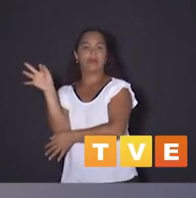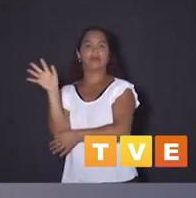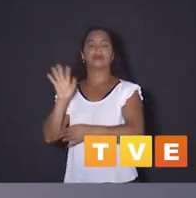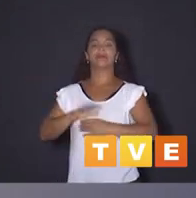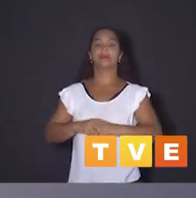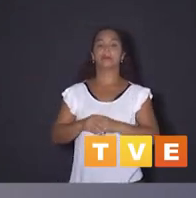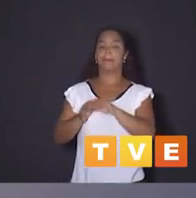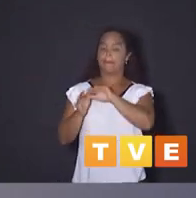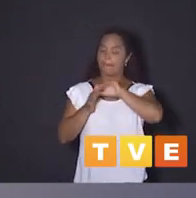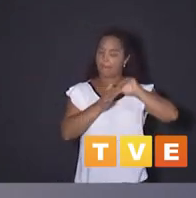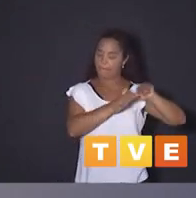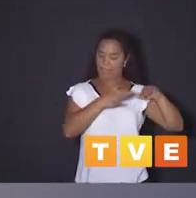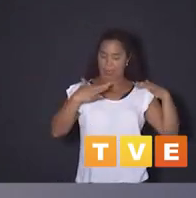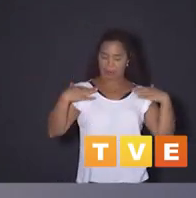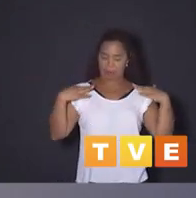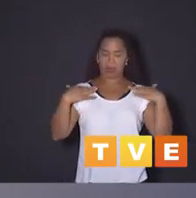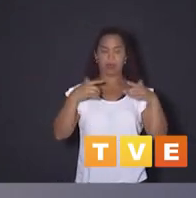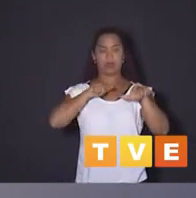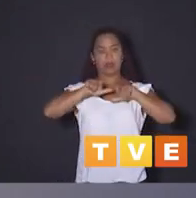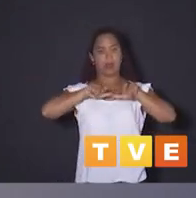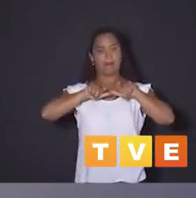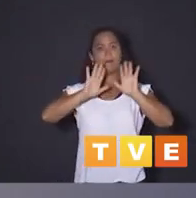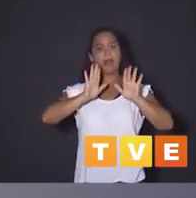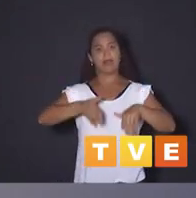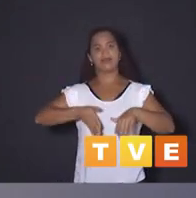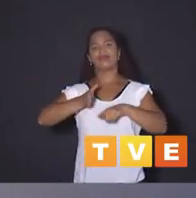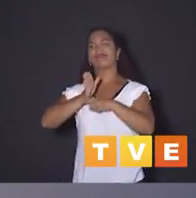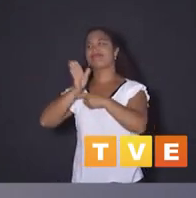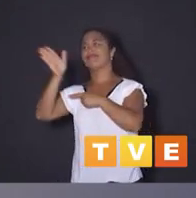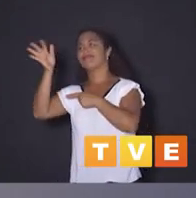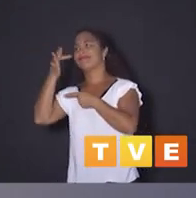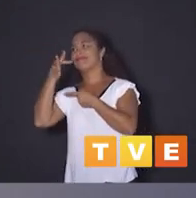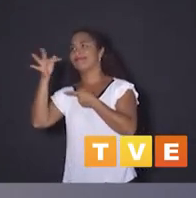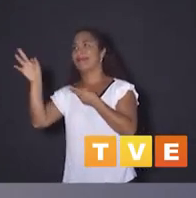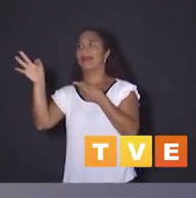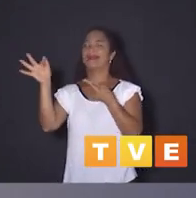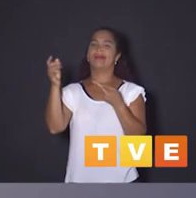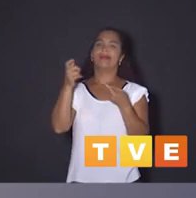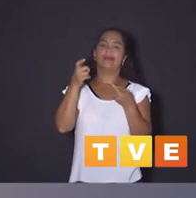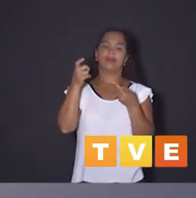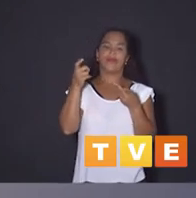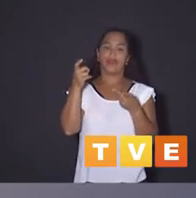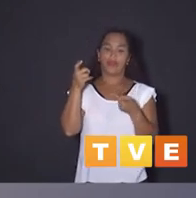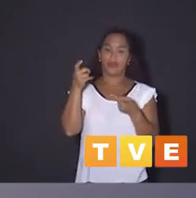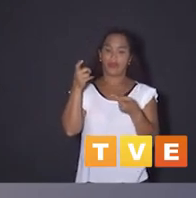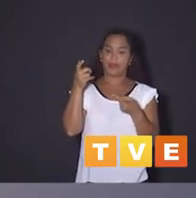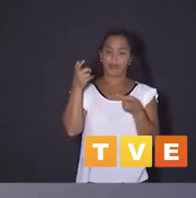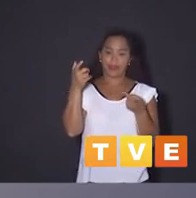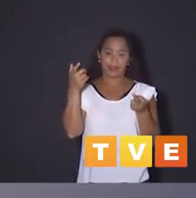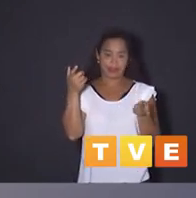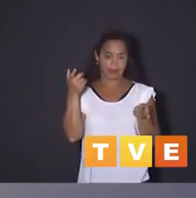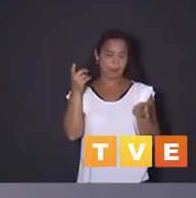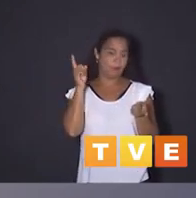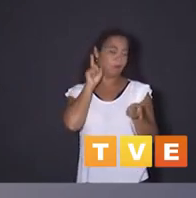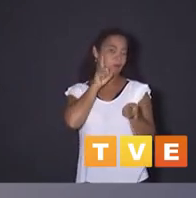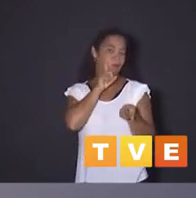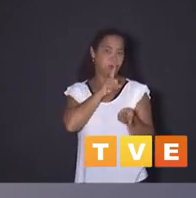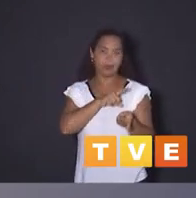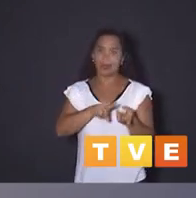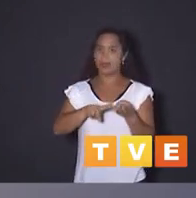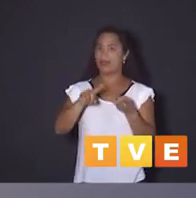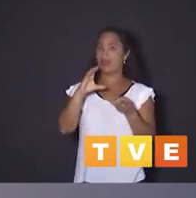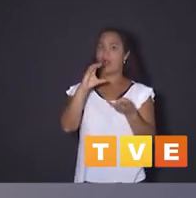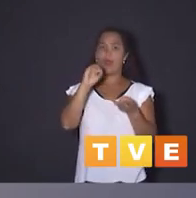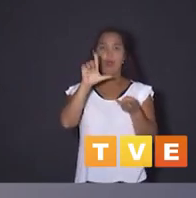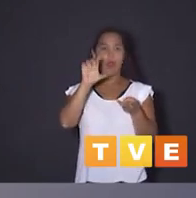por paris chicago toronto nova york angola colômbia eu